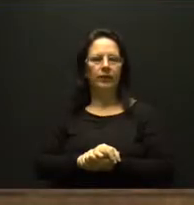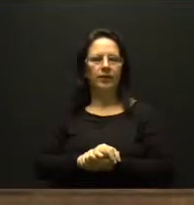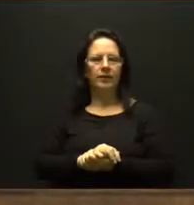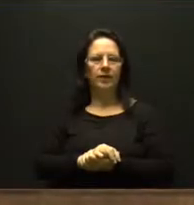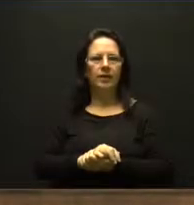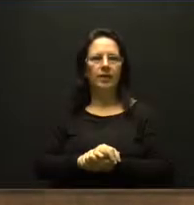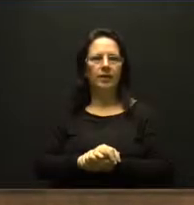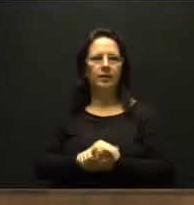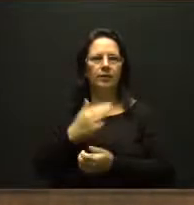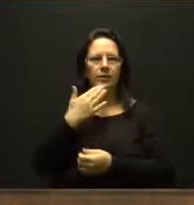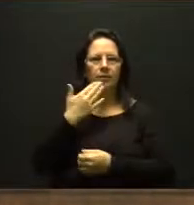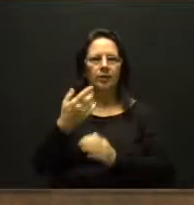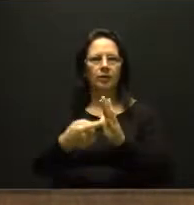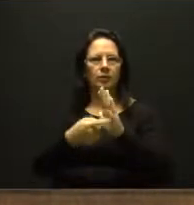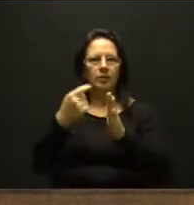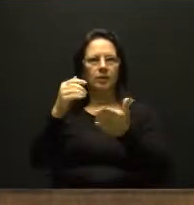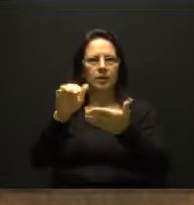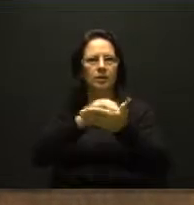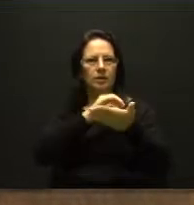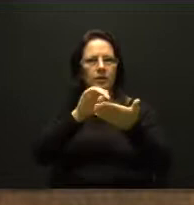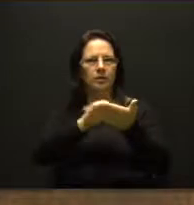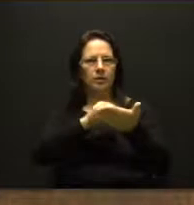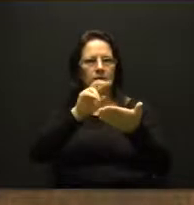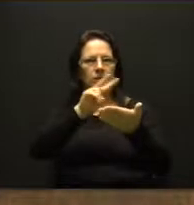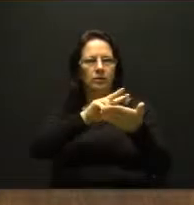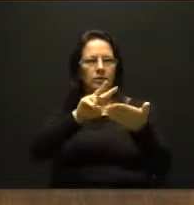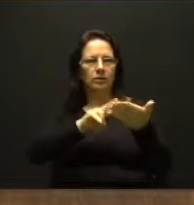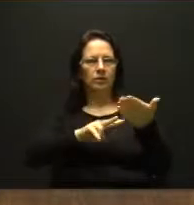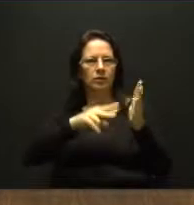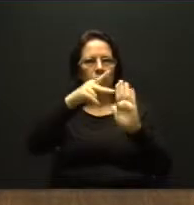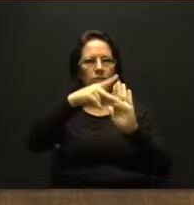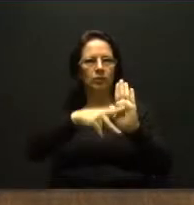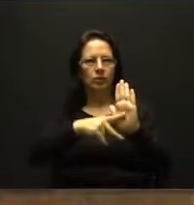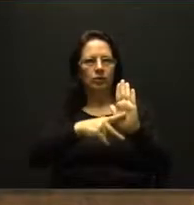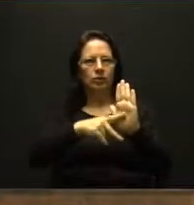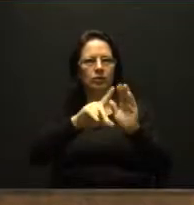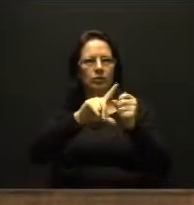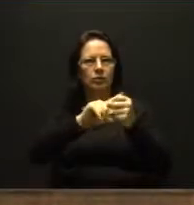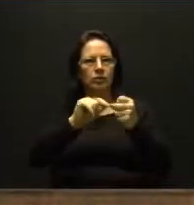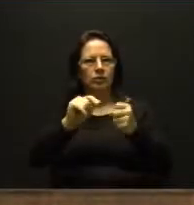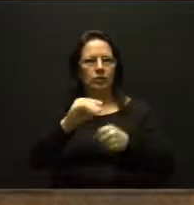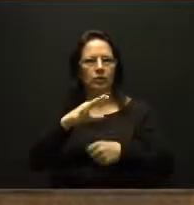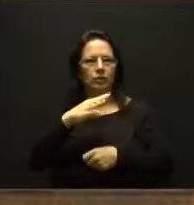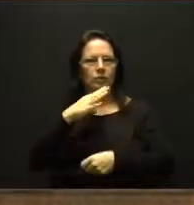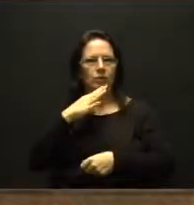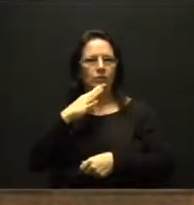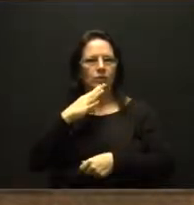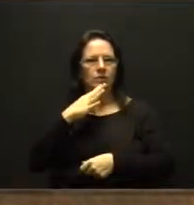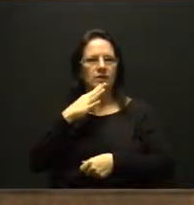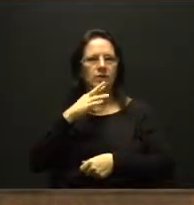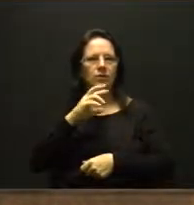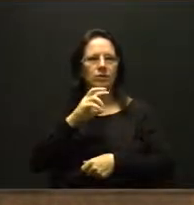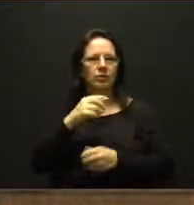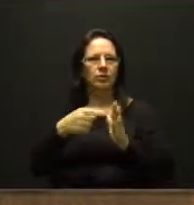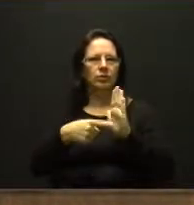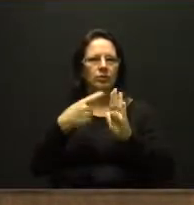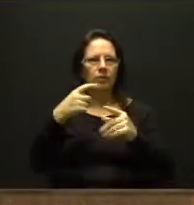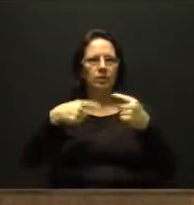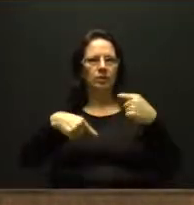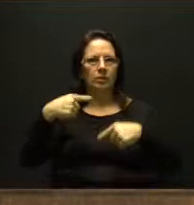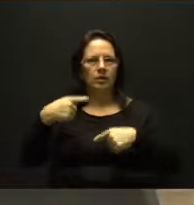solicito ao senhor primeiro secretário que proceda à leitura do projeto de lei artigo por artigo para apreciação em primeira